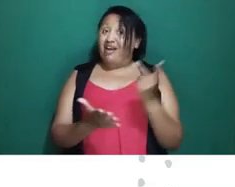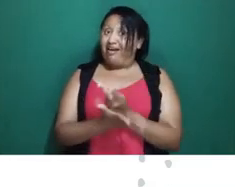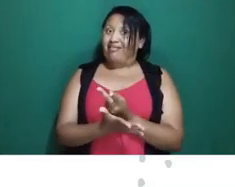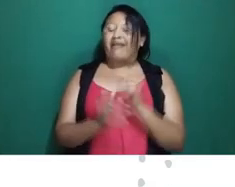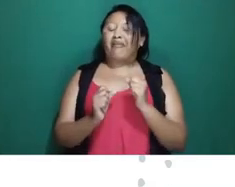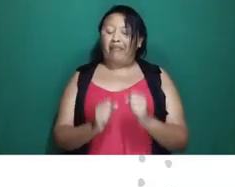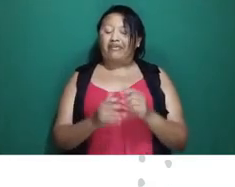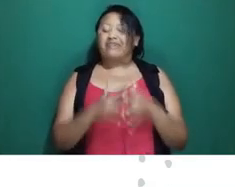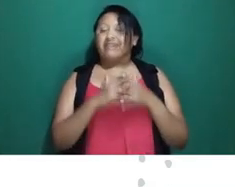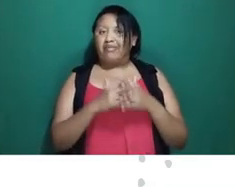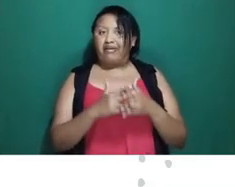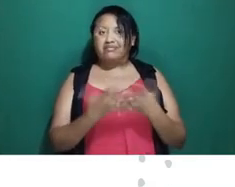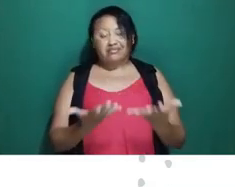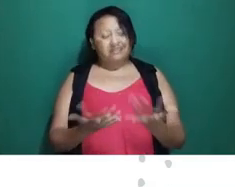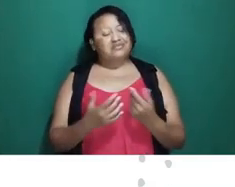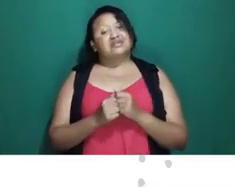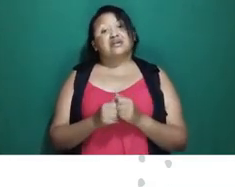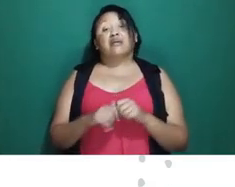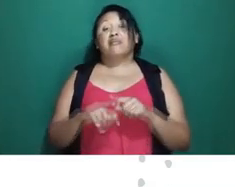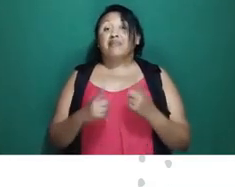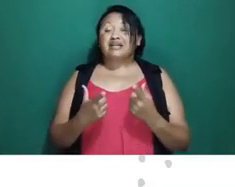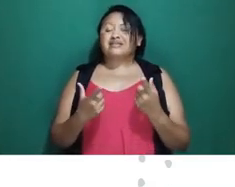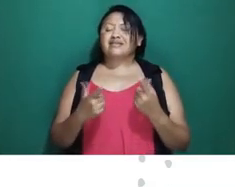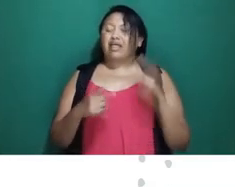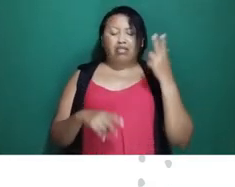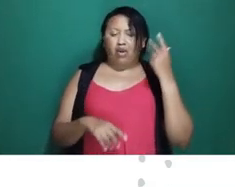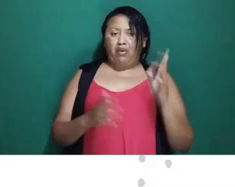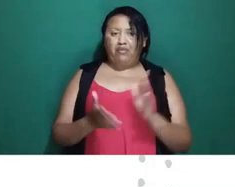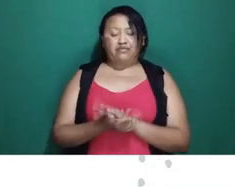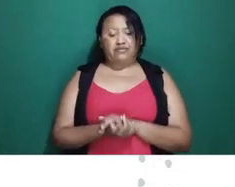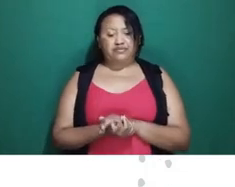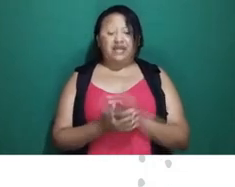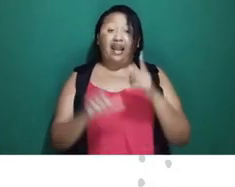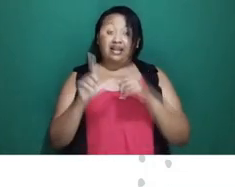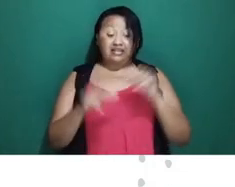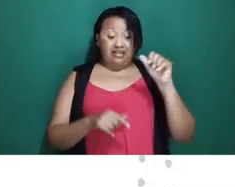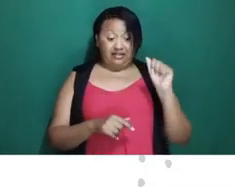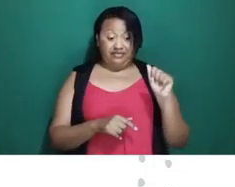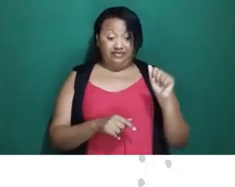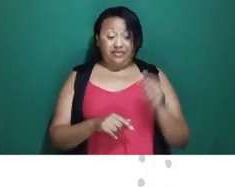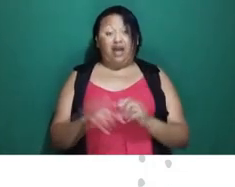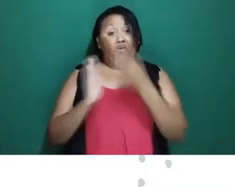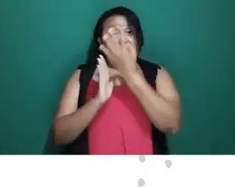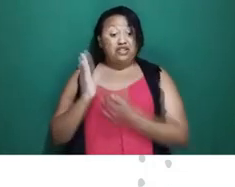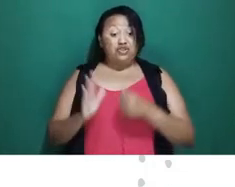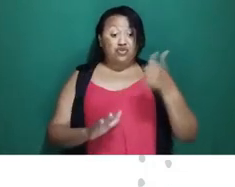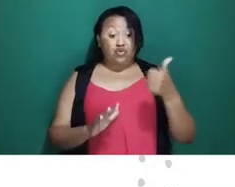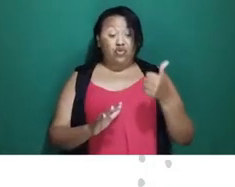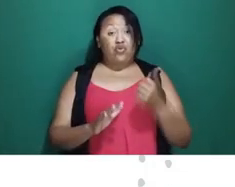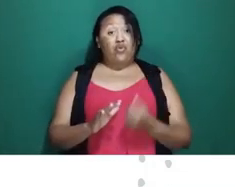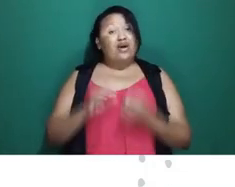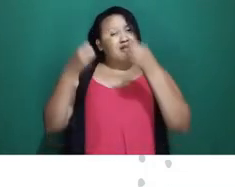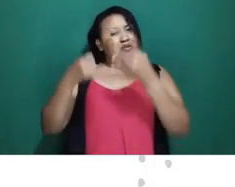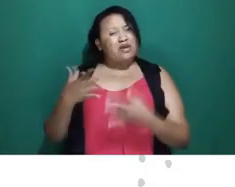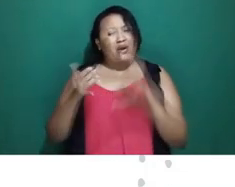alguma confusão aí na gente mas é absolutamente normal a letra A o texto 1 trata-se de uma propaganda